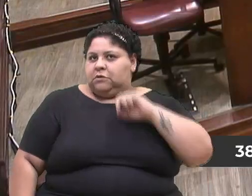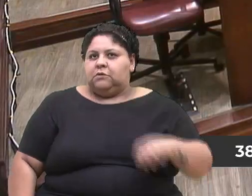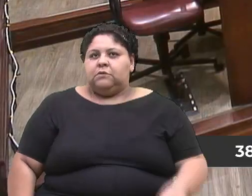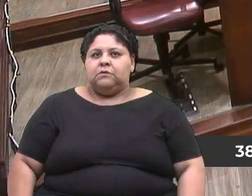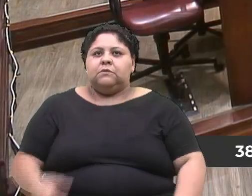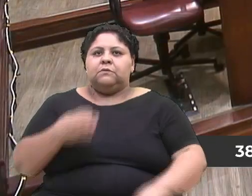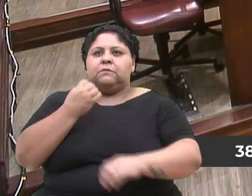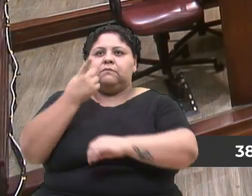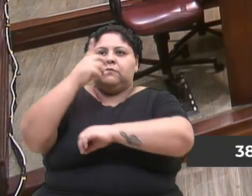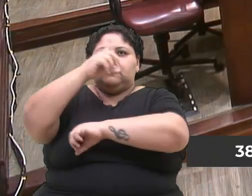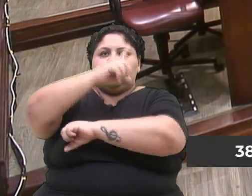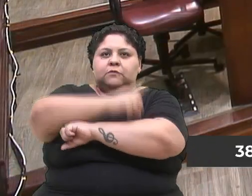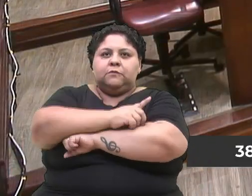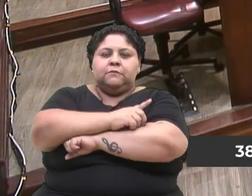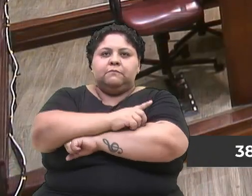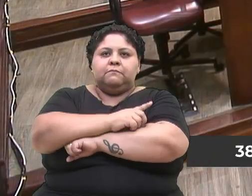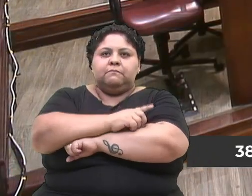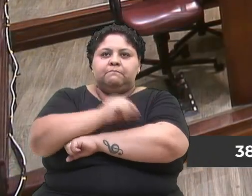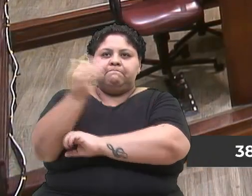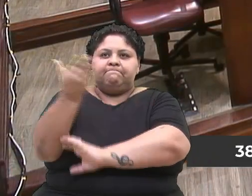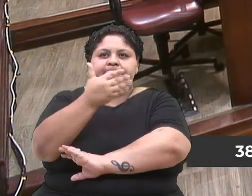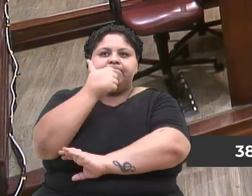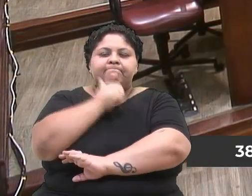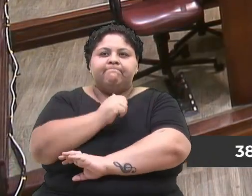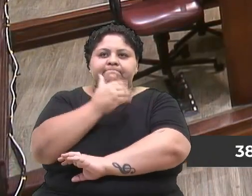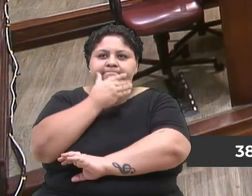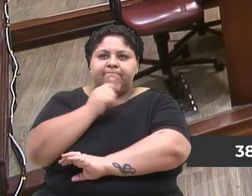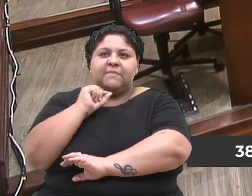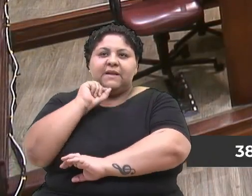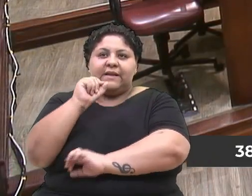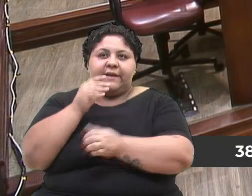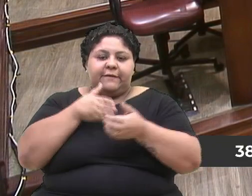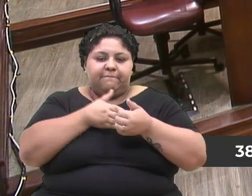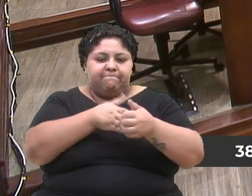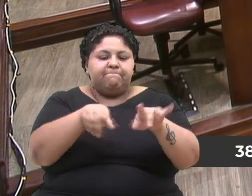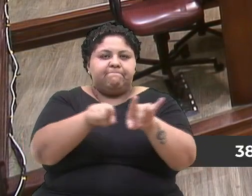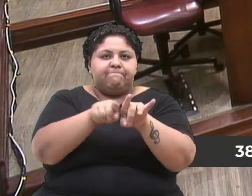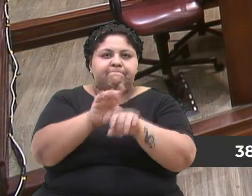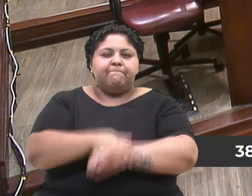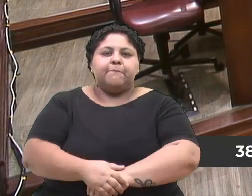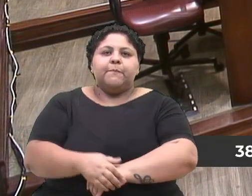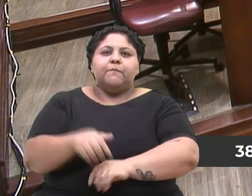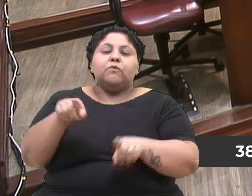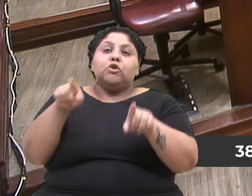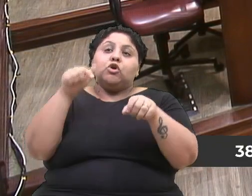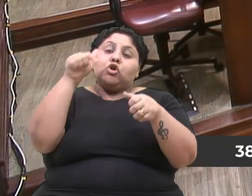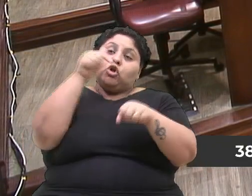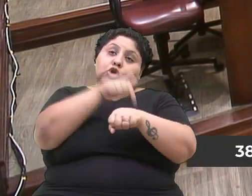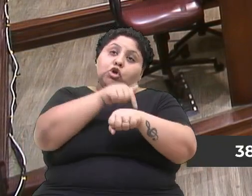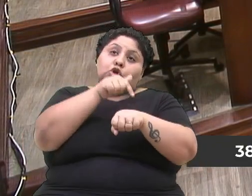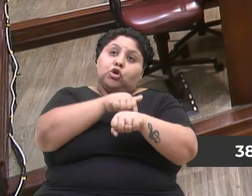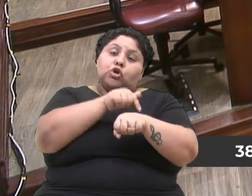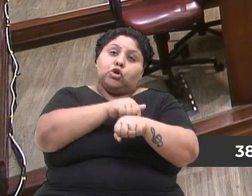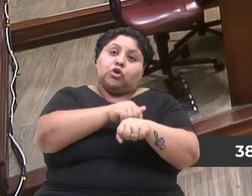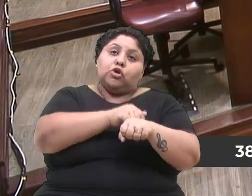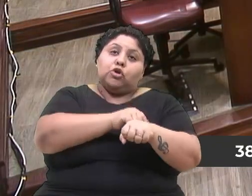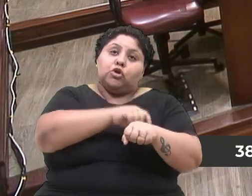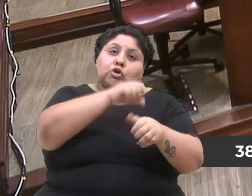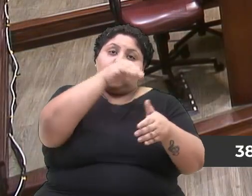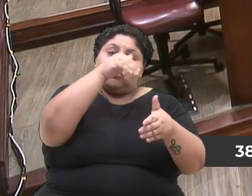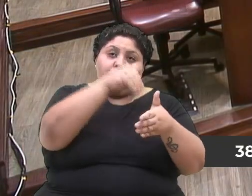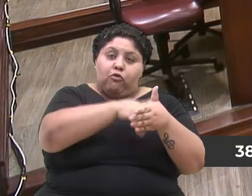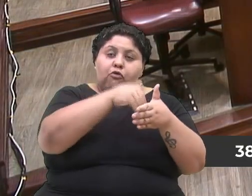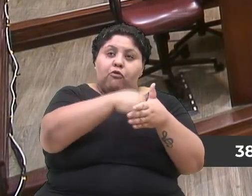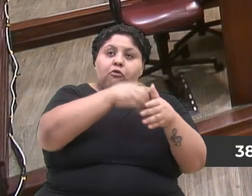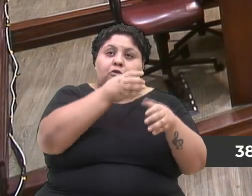Bom dia a todos, a todas, a quem nos acompanha. Eu também, no momento oportuno, votarei contrário